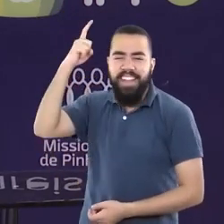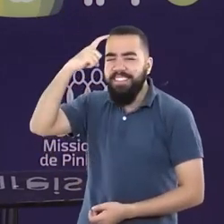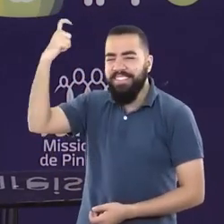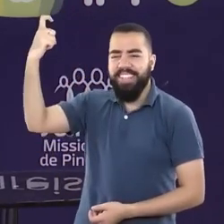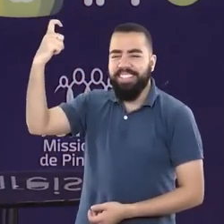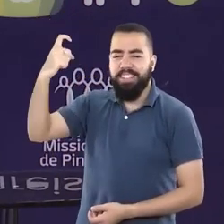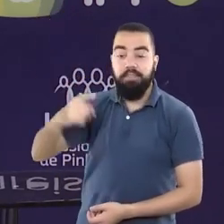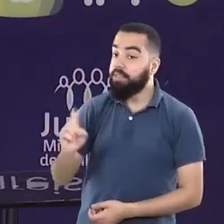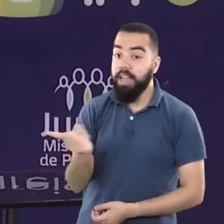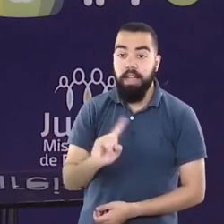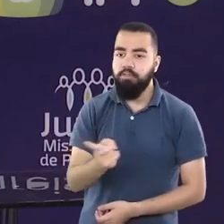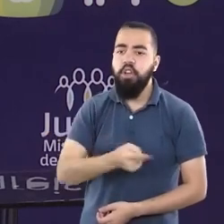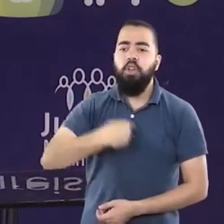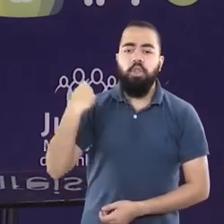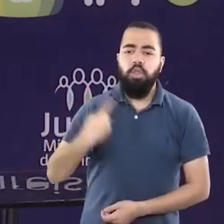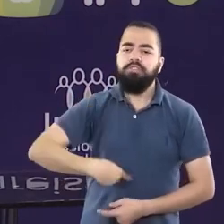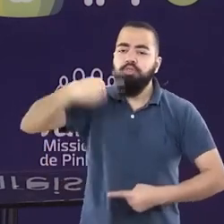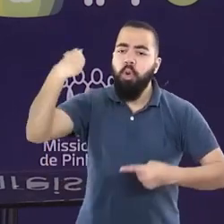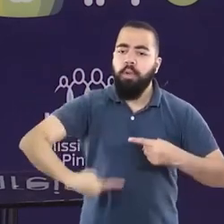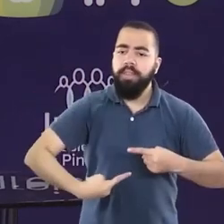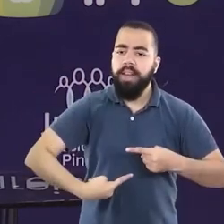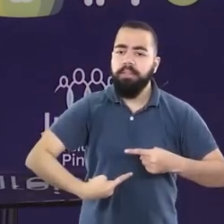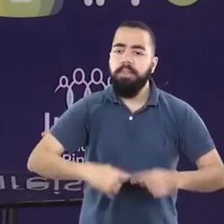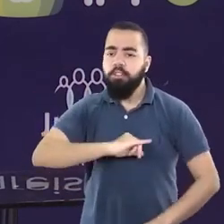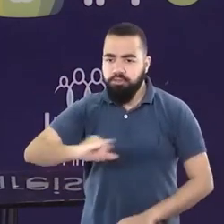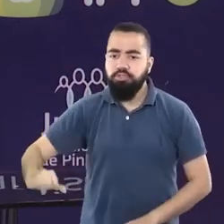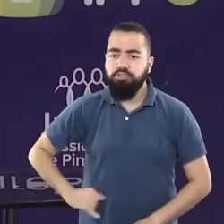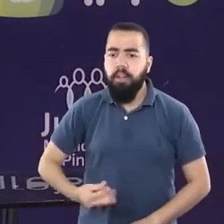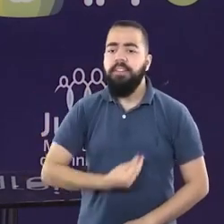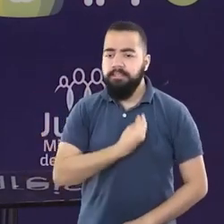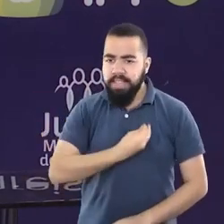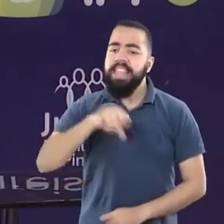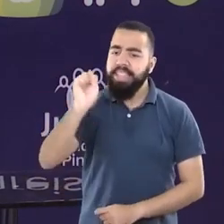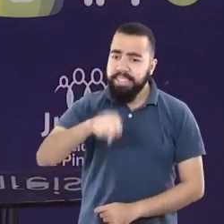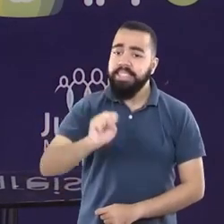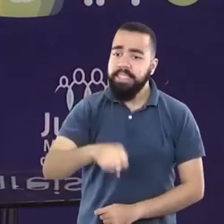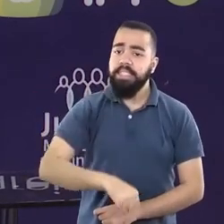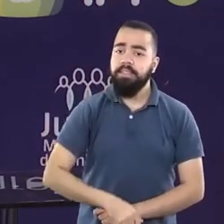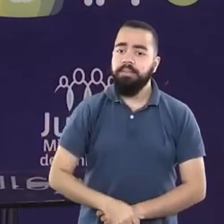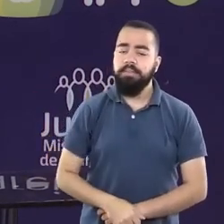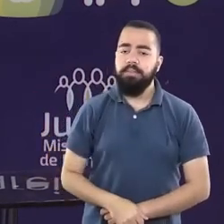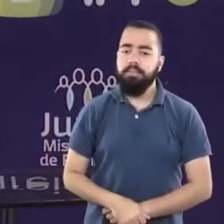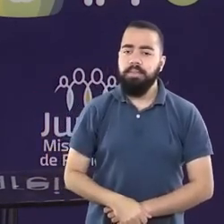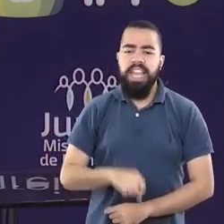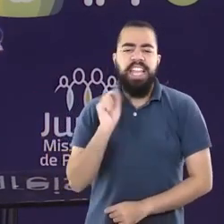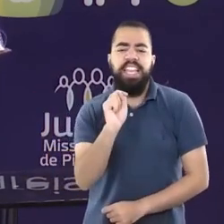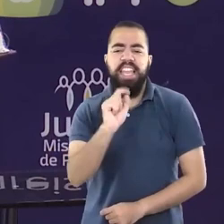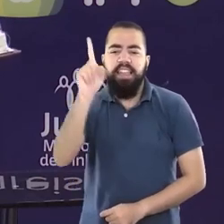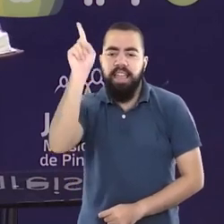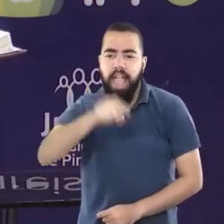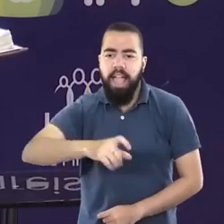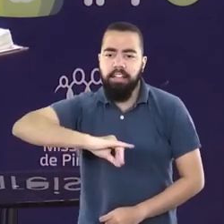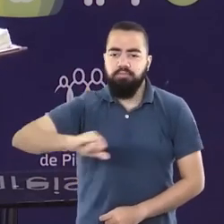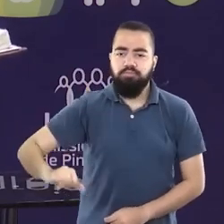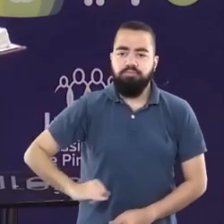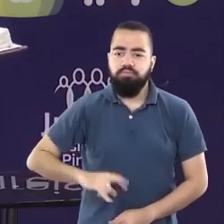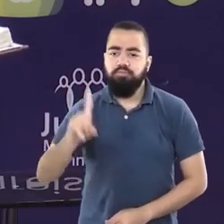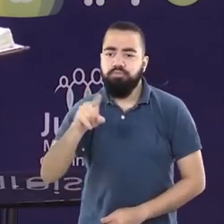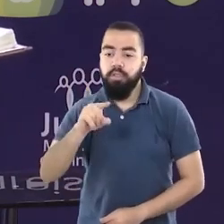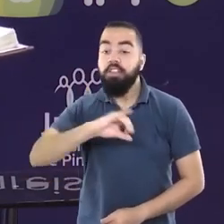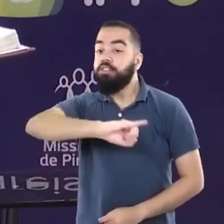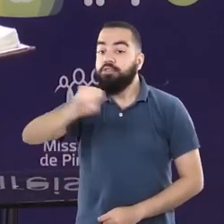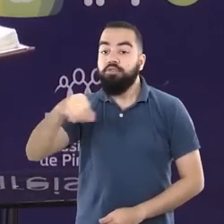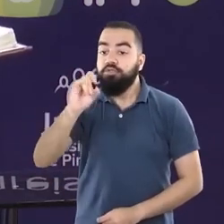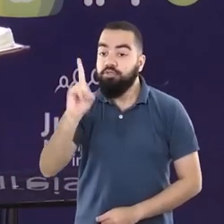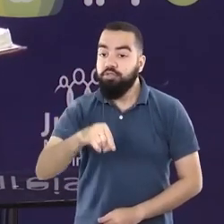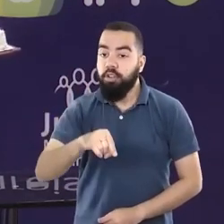posição. Quem foi este homem? A Bíblia diz que Jó foi um homem rico, muito rico. Aliás, o mais